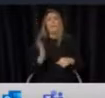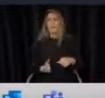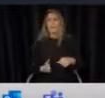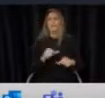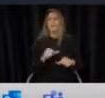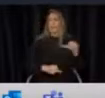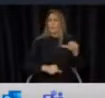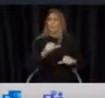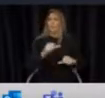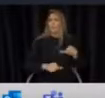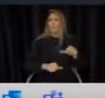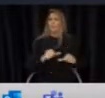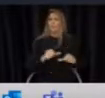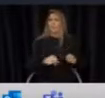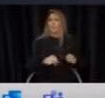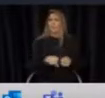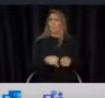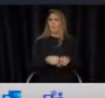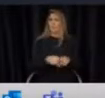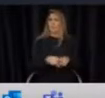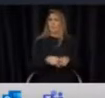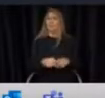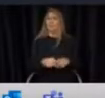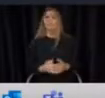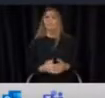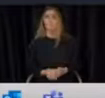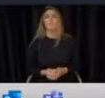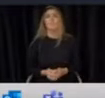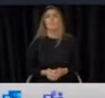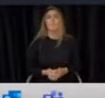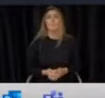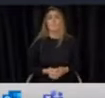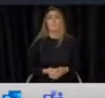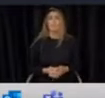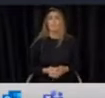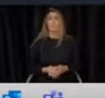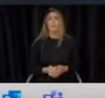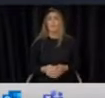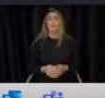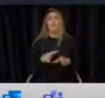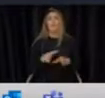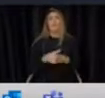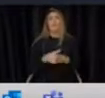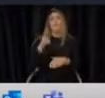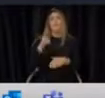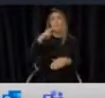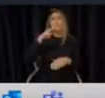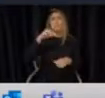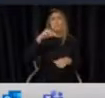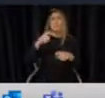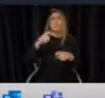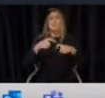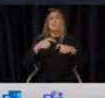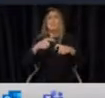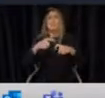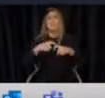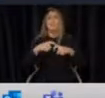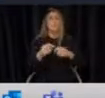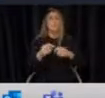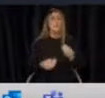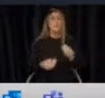Conselho Federal de Medicina disponibilizando os critérios para se chegar ao diagnóstico de morte